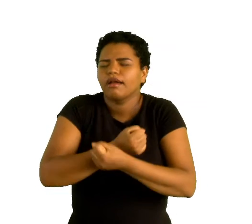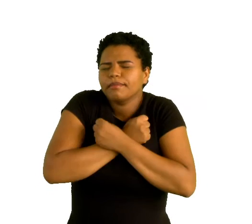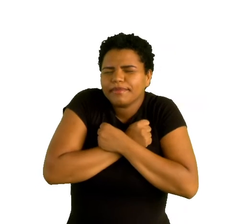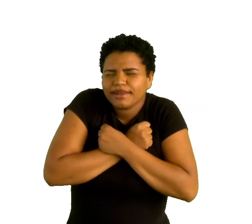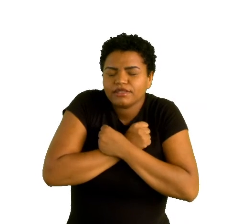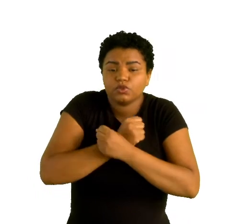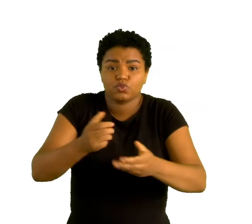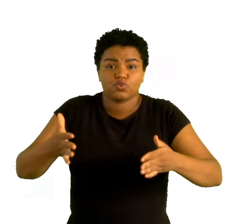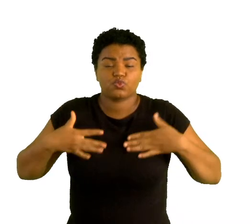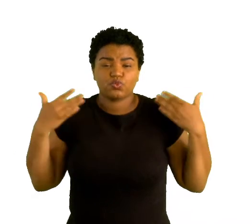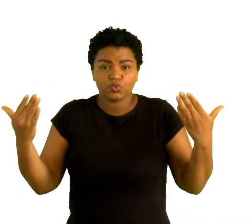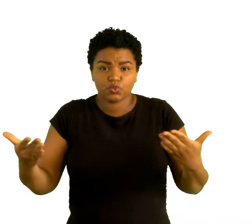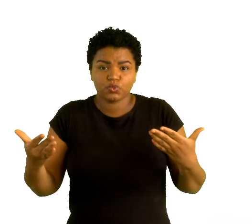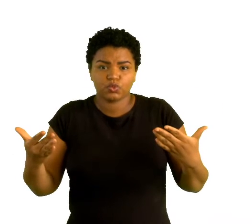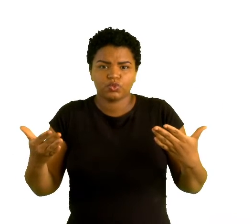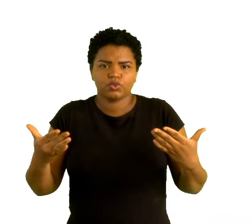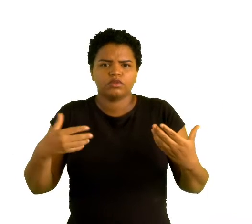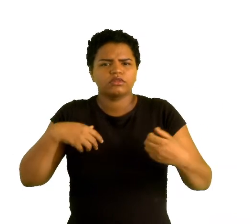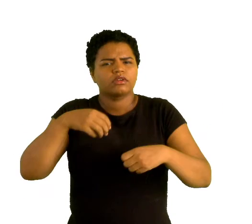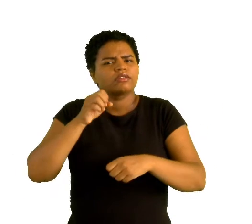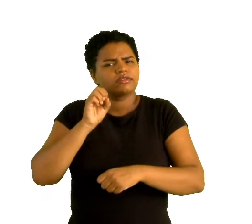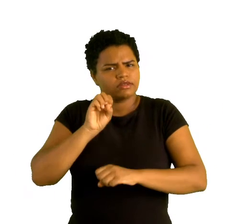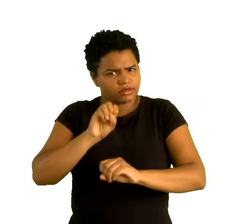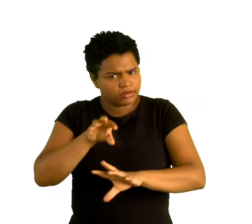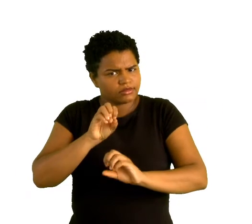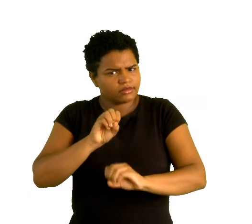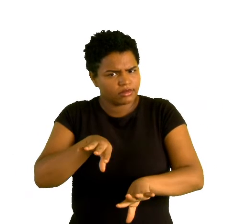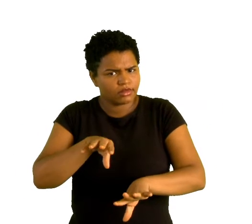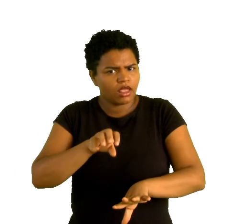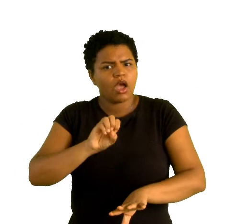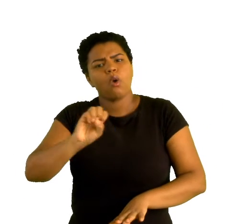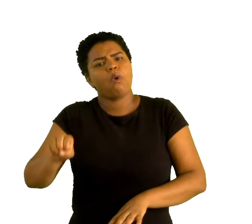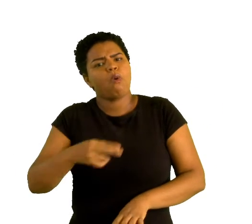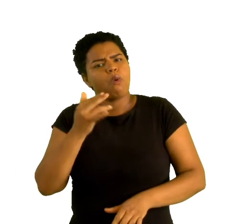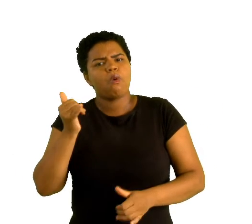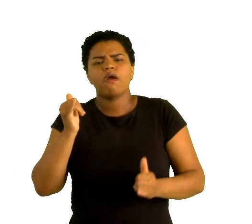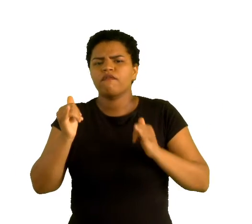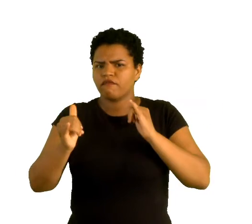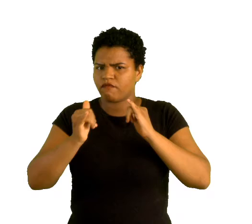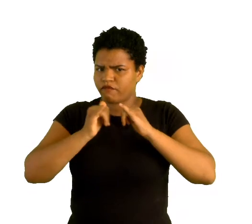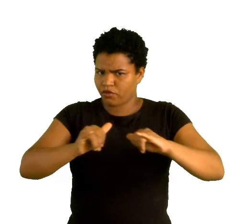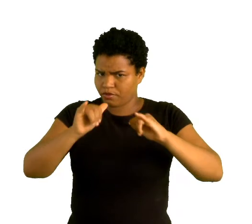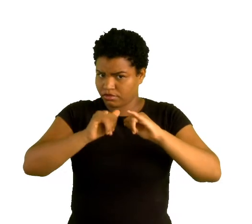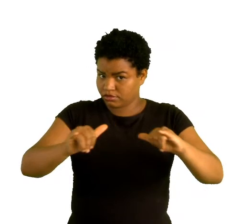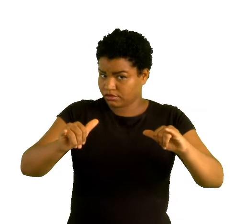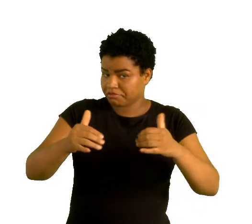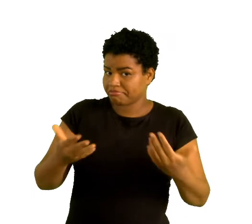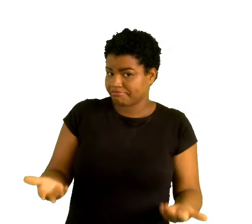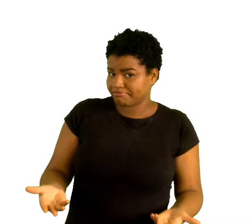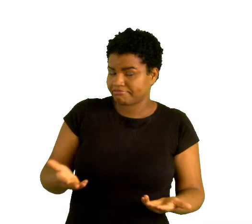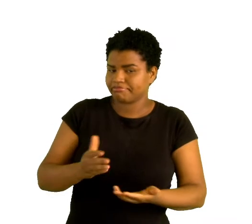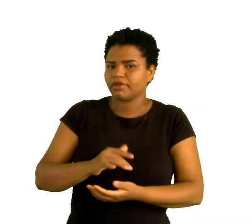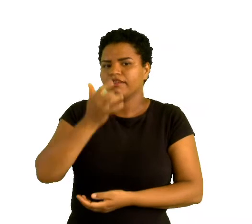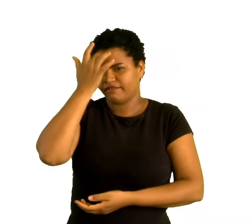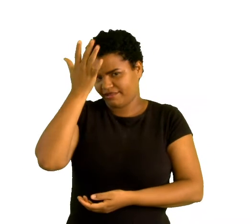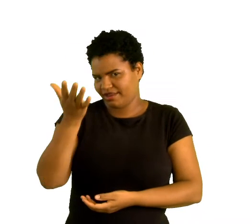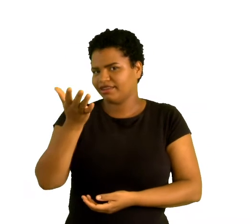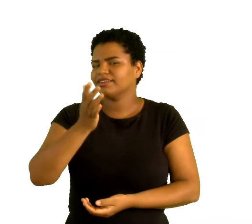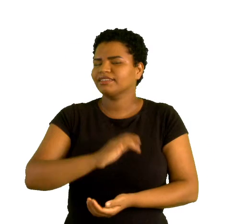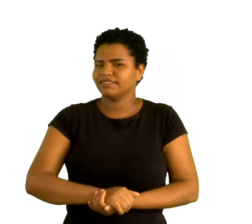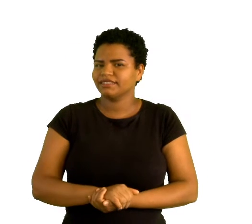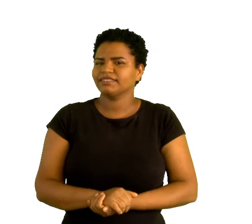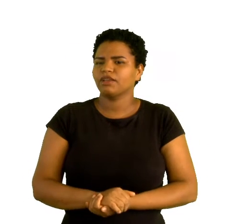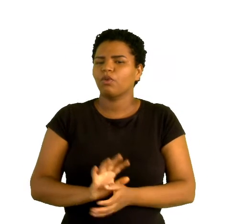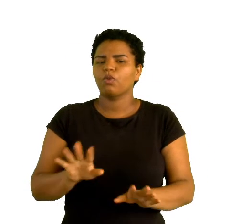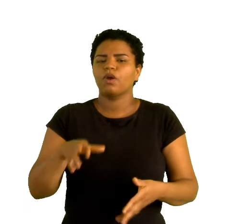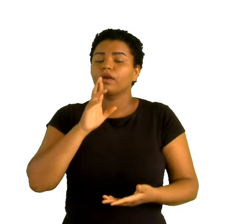susto? Dar uma lição de moral? Ou dar uma informação? Essa tá fácil. Qual que seria a resposta